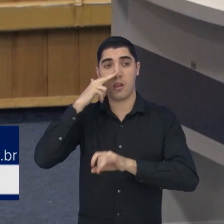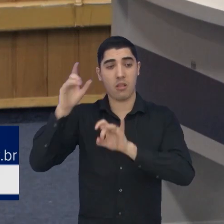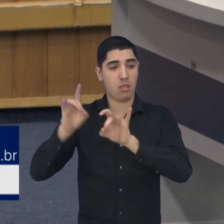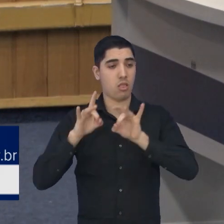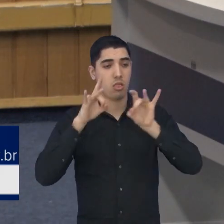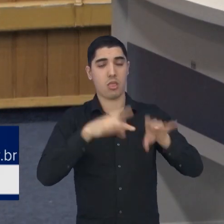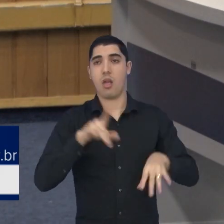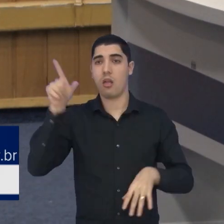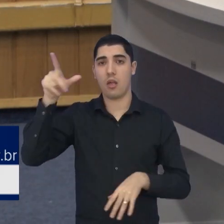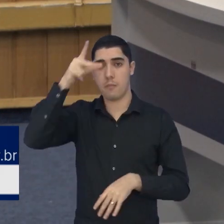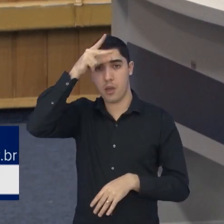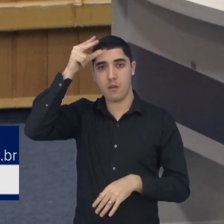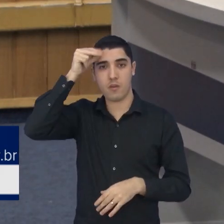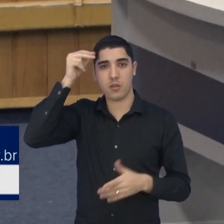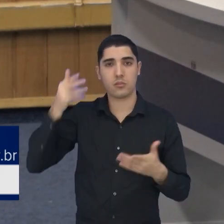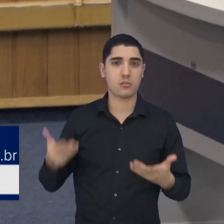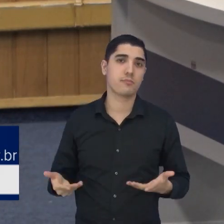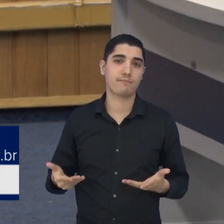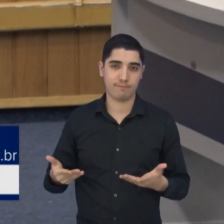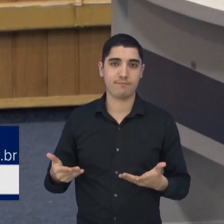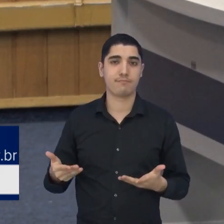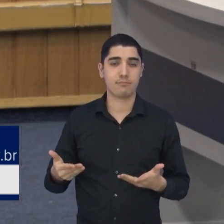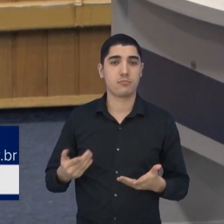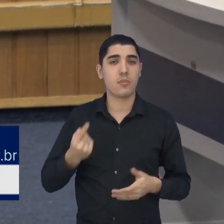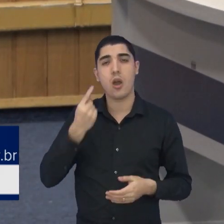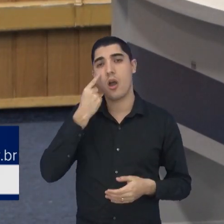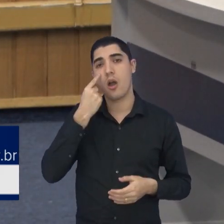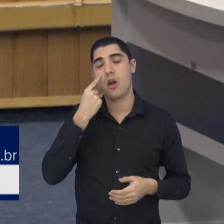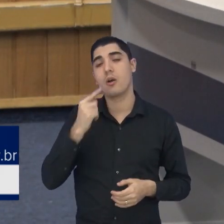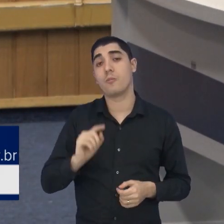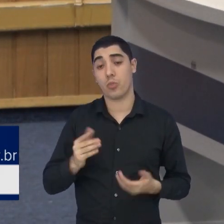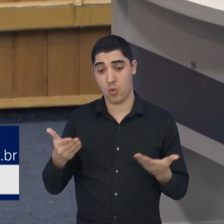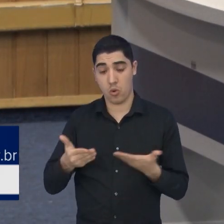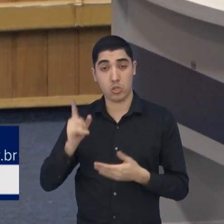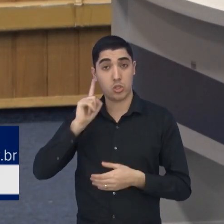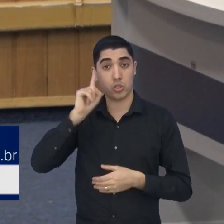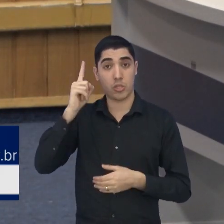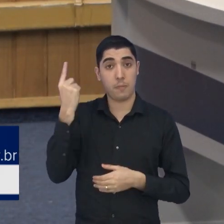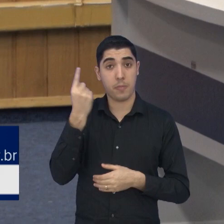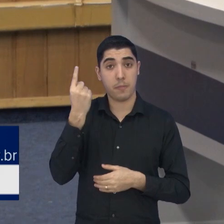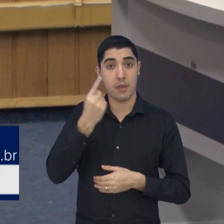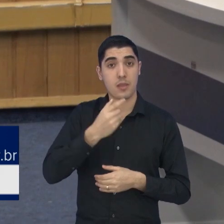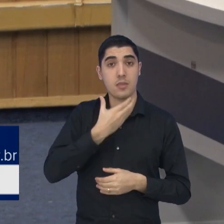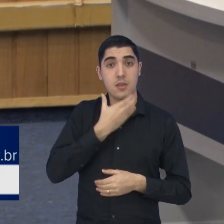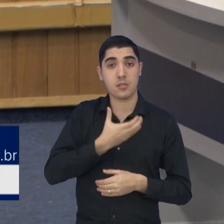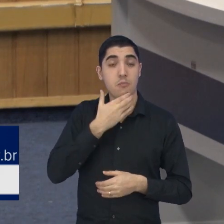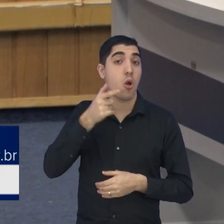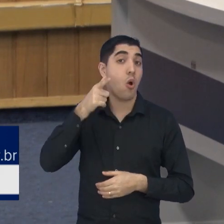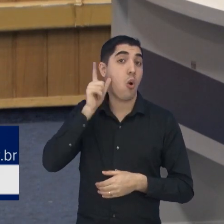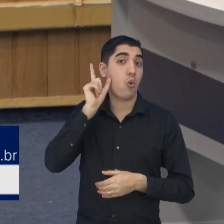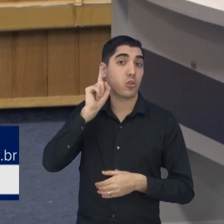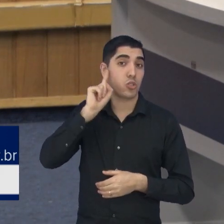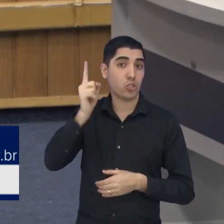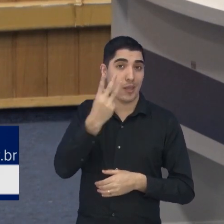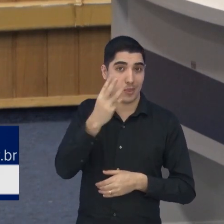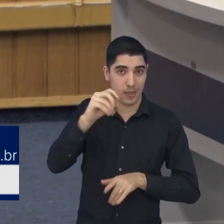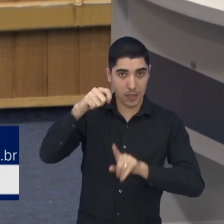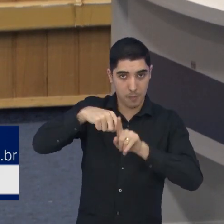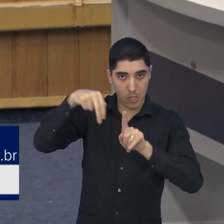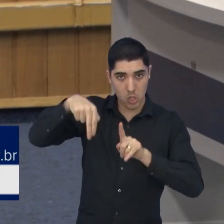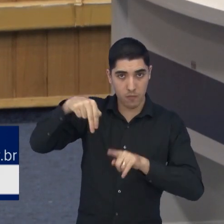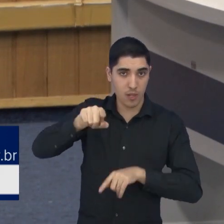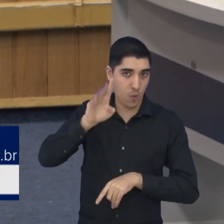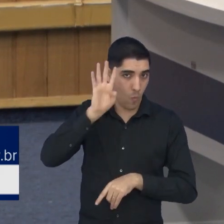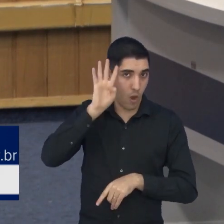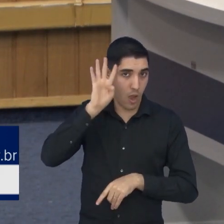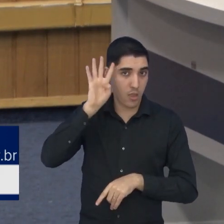governo. Veja só, hoje dia 1º, ontem dia 30,